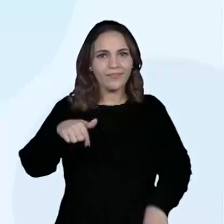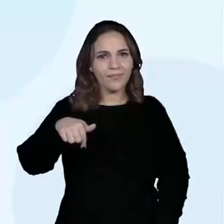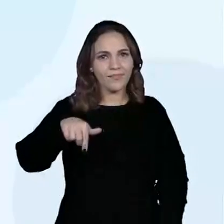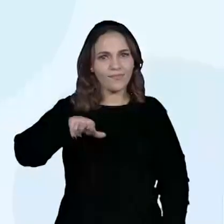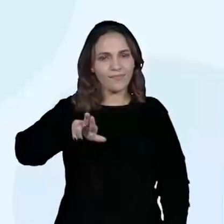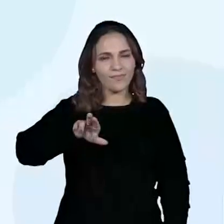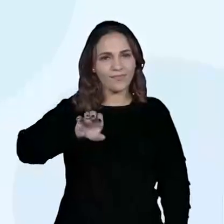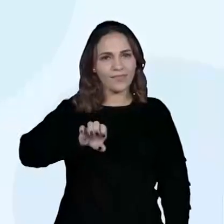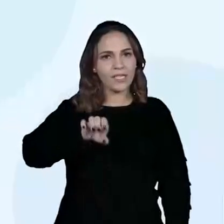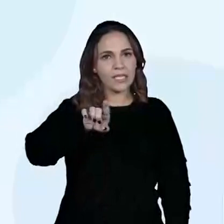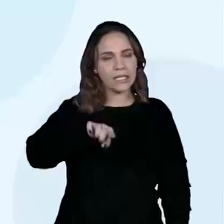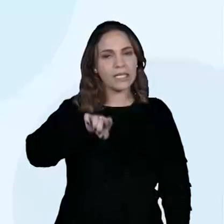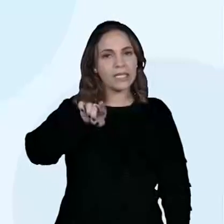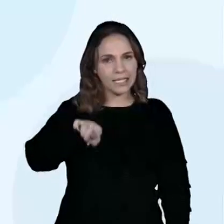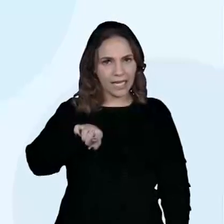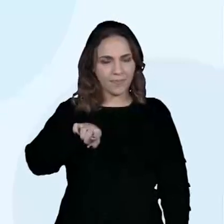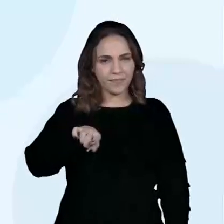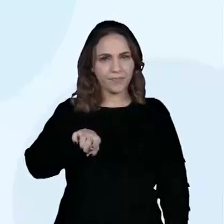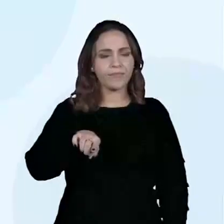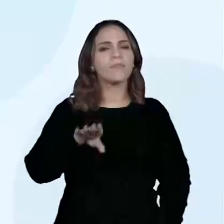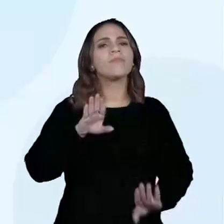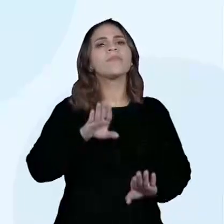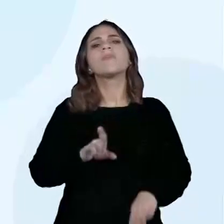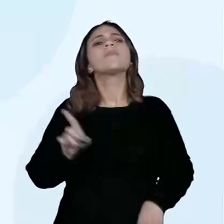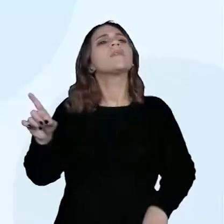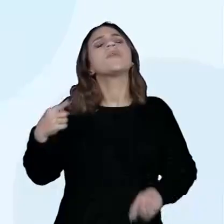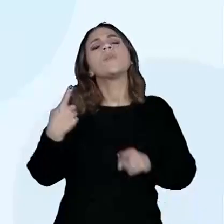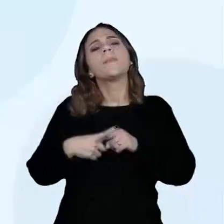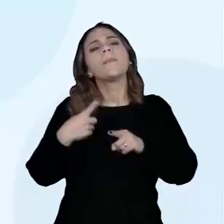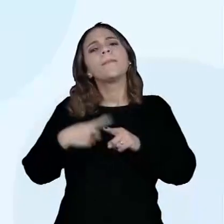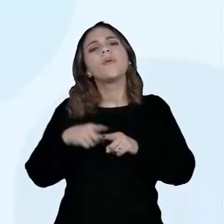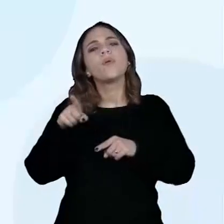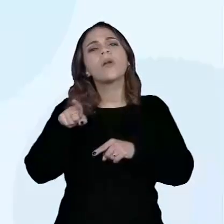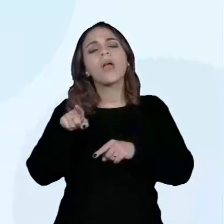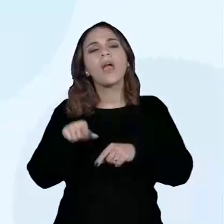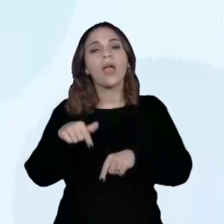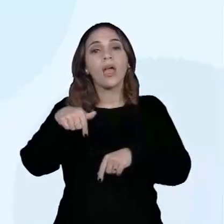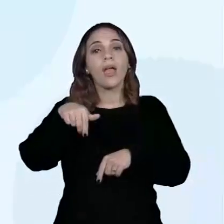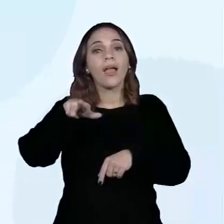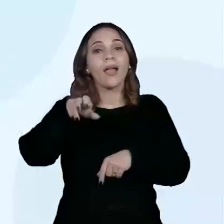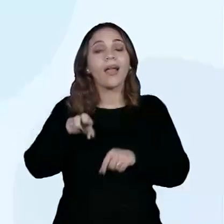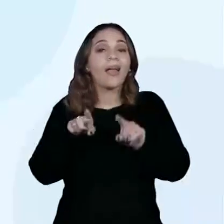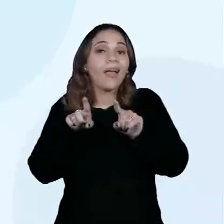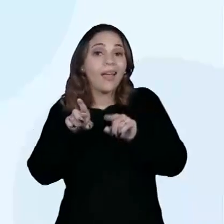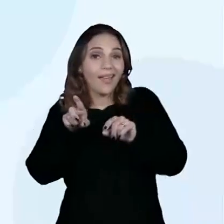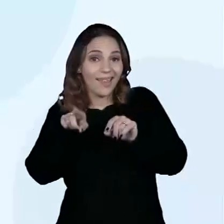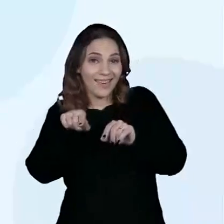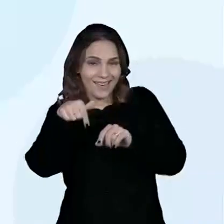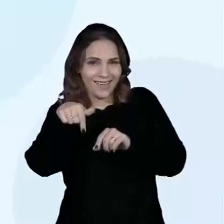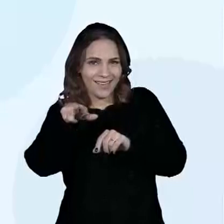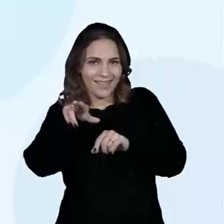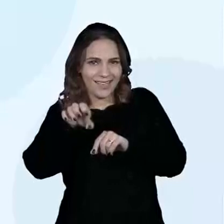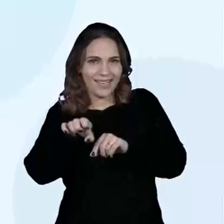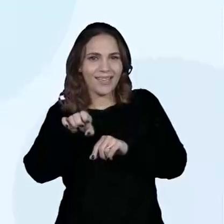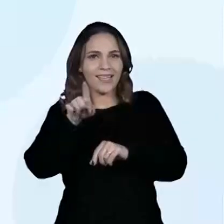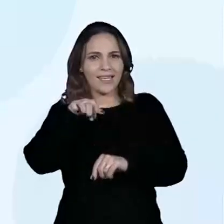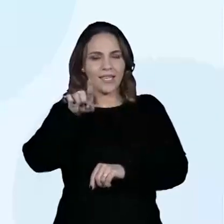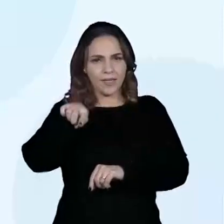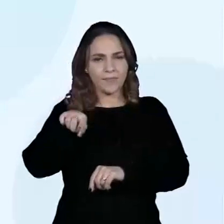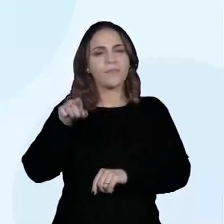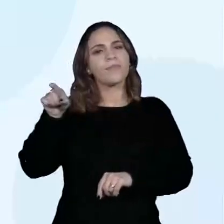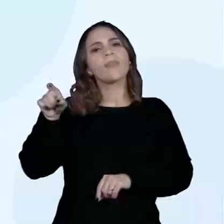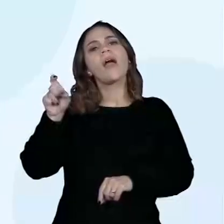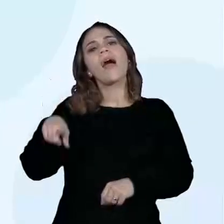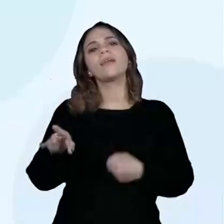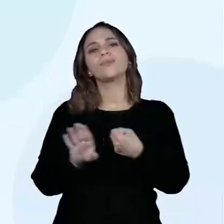diferentemente dos monossílabos tônicos, é acentuado por ser um substantivo, ou seja, é um acento diferenciador de classe